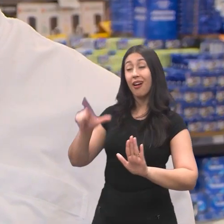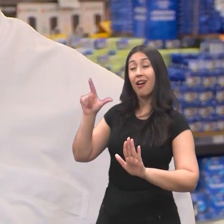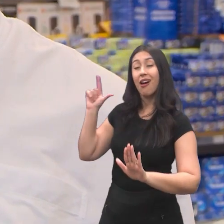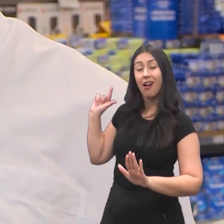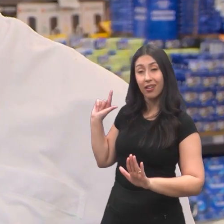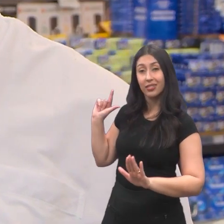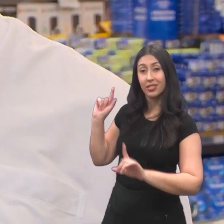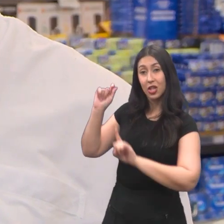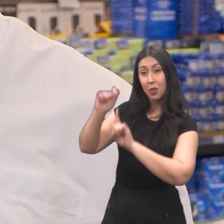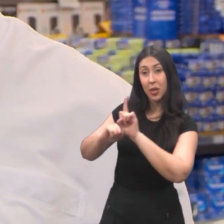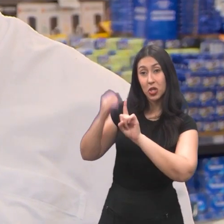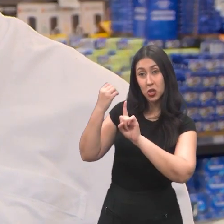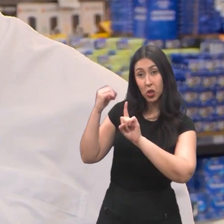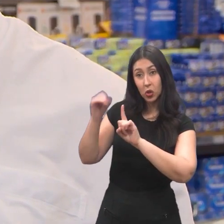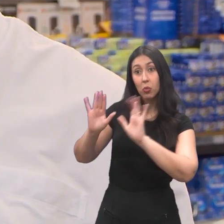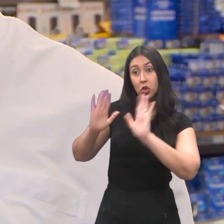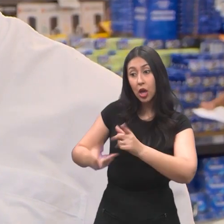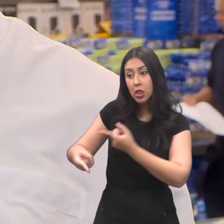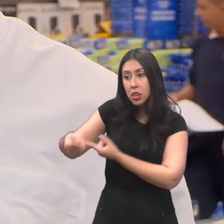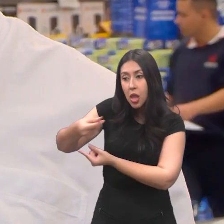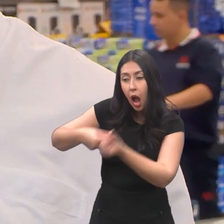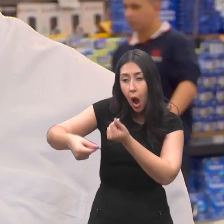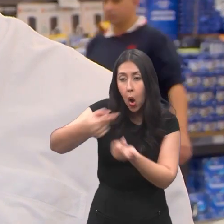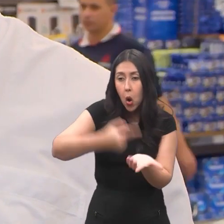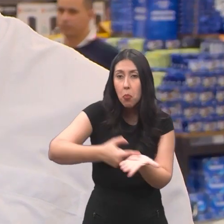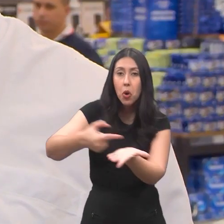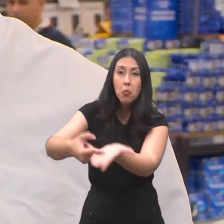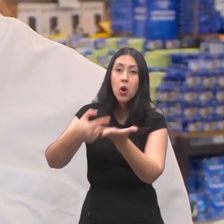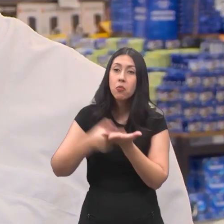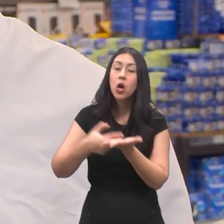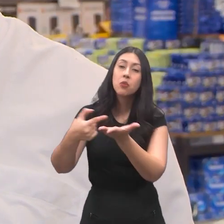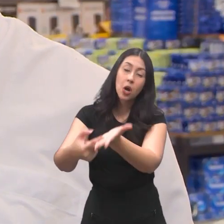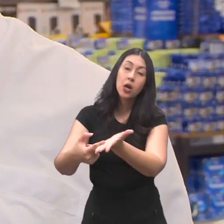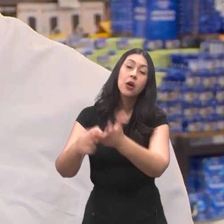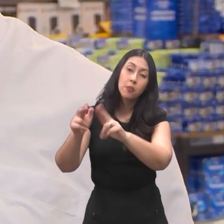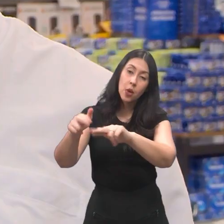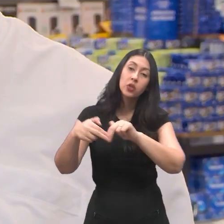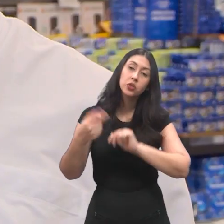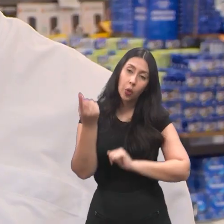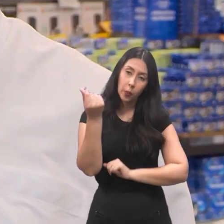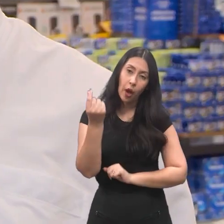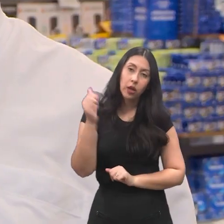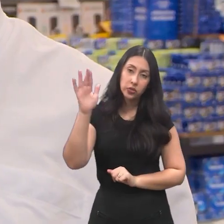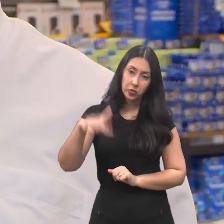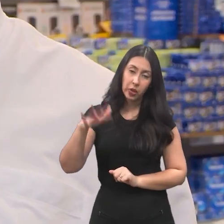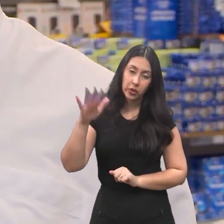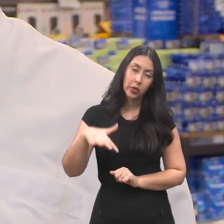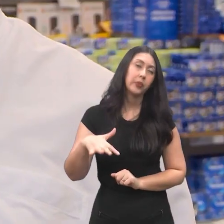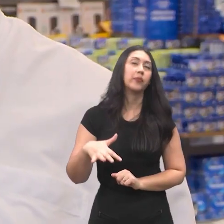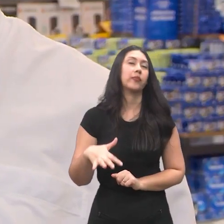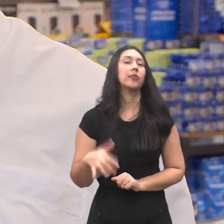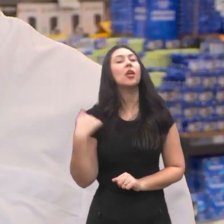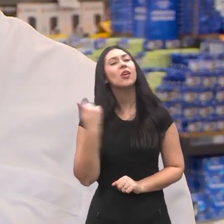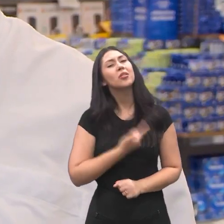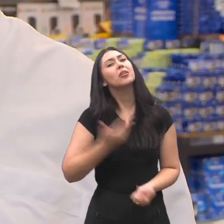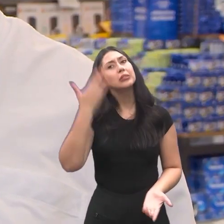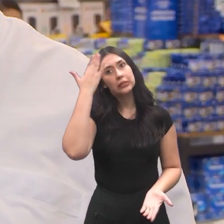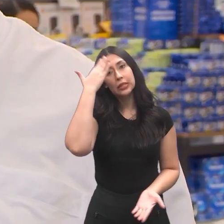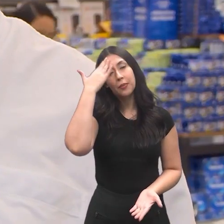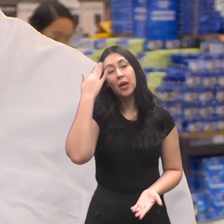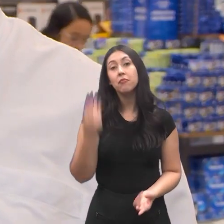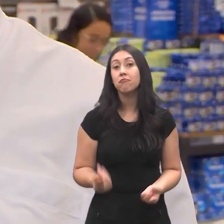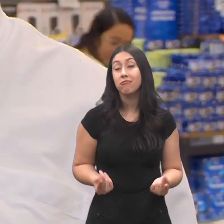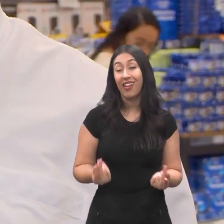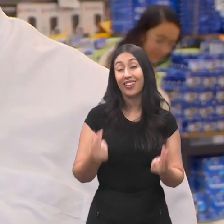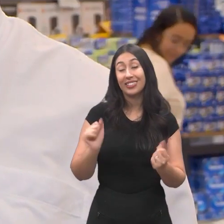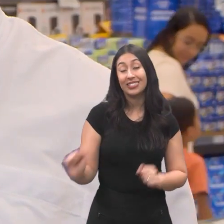lá atrás, desde o início de outubro. O impacto é menor, até mesmo para o consumidor, né? Então a gente sabe que sim, existe sim